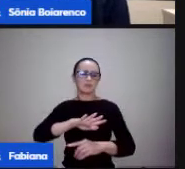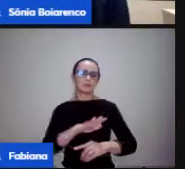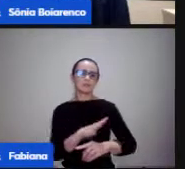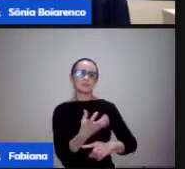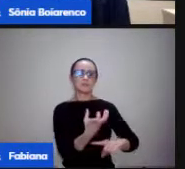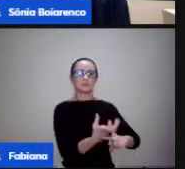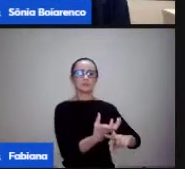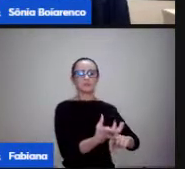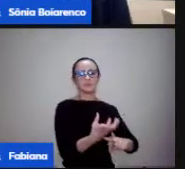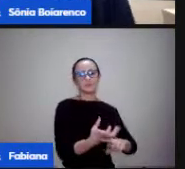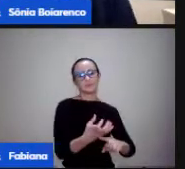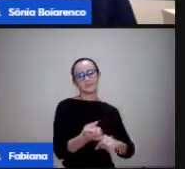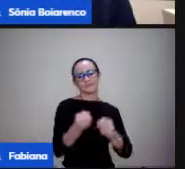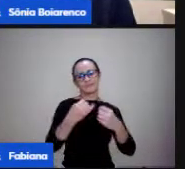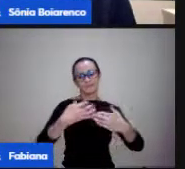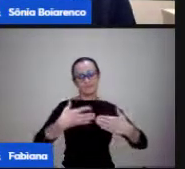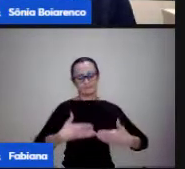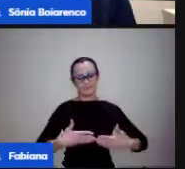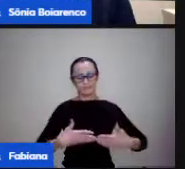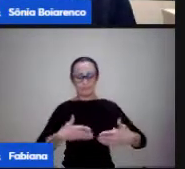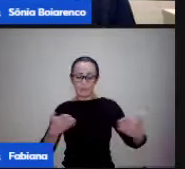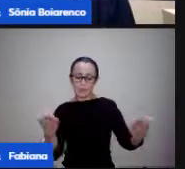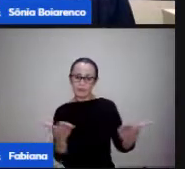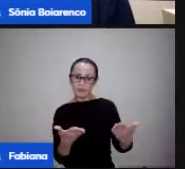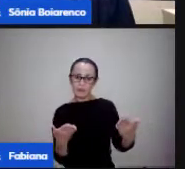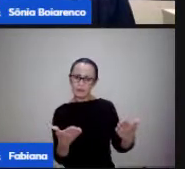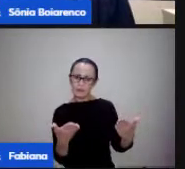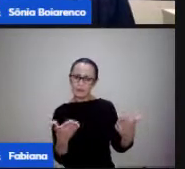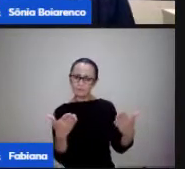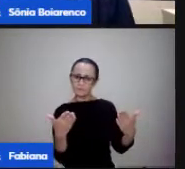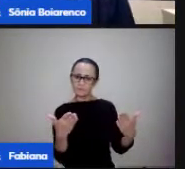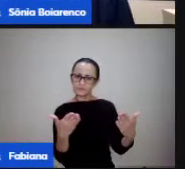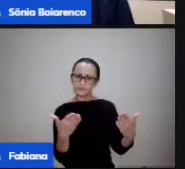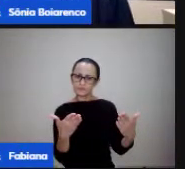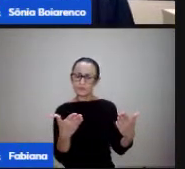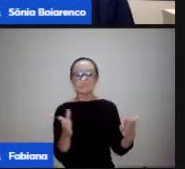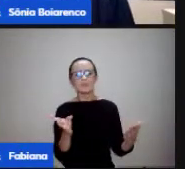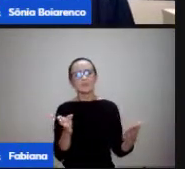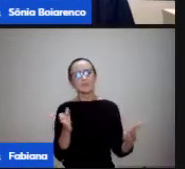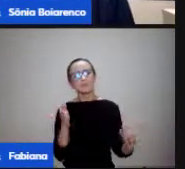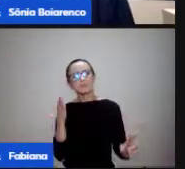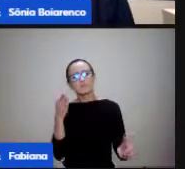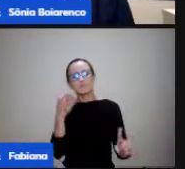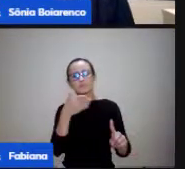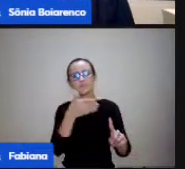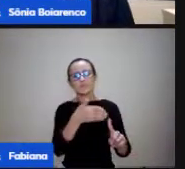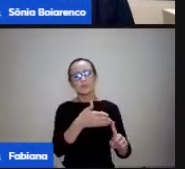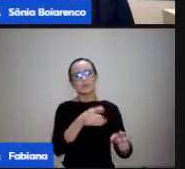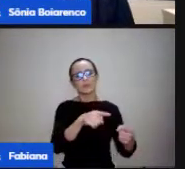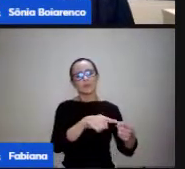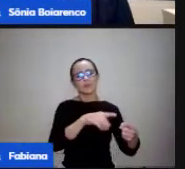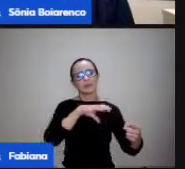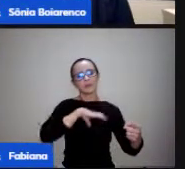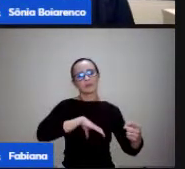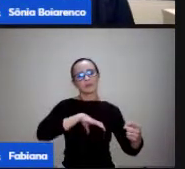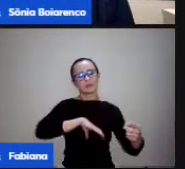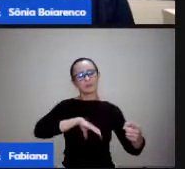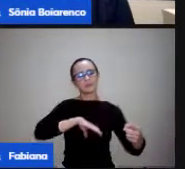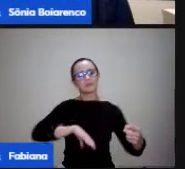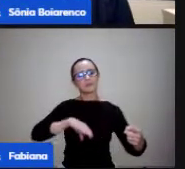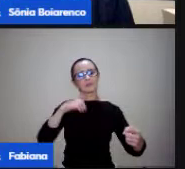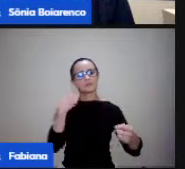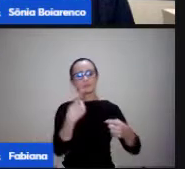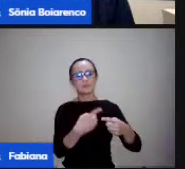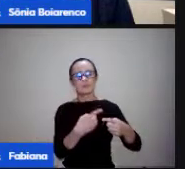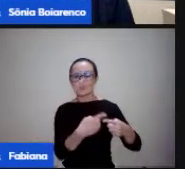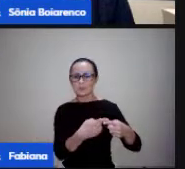a atenção, nós estamos chamando a atenção aqui para o componente de língua portuguesa, para que a ideia